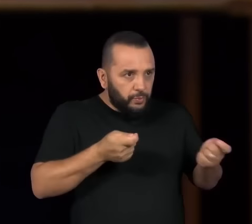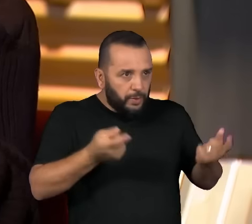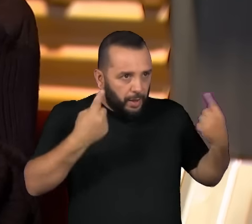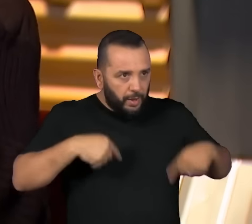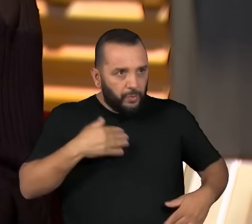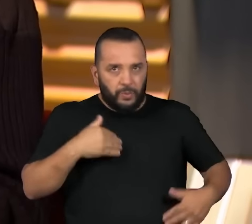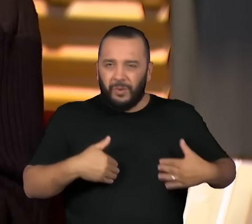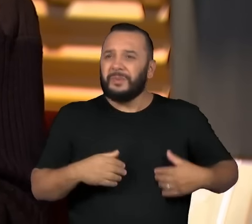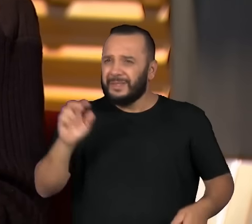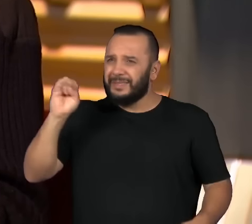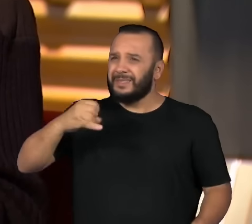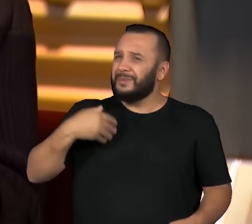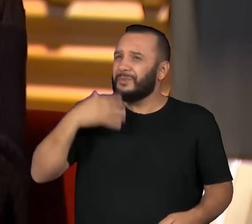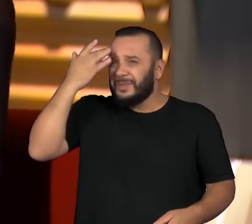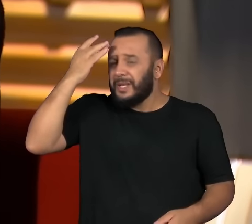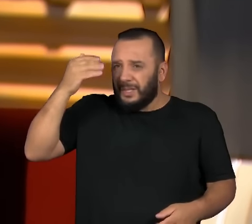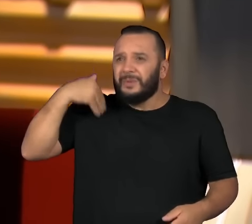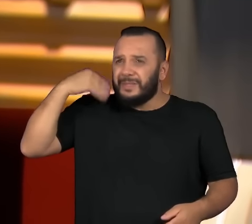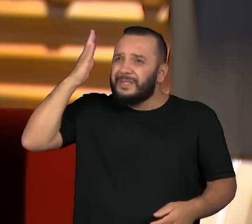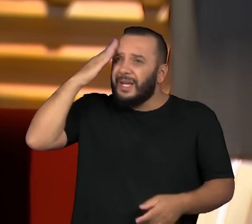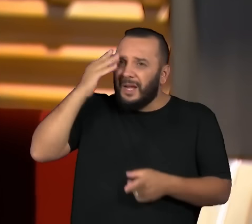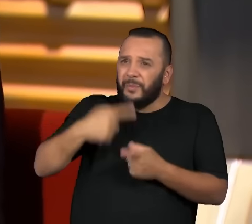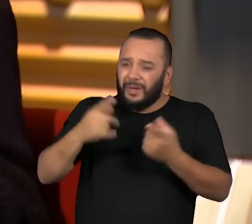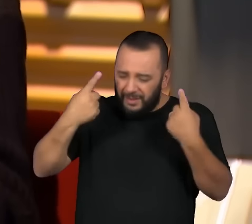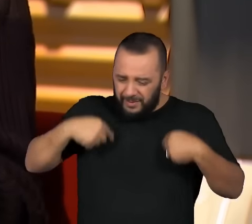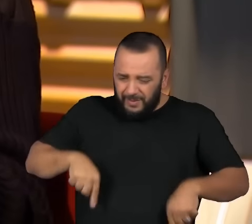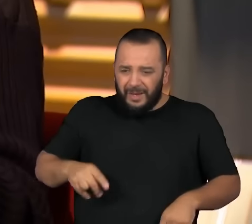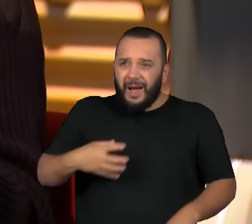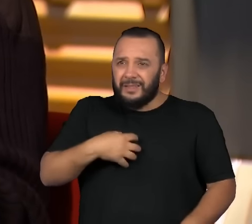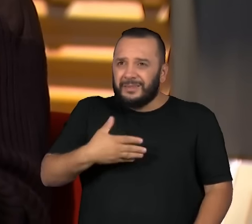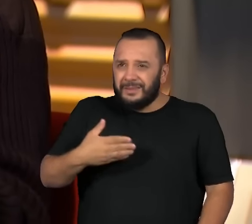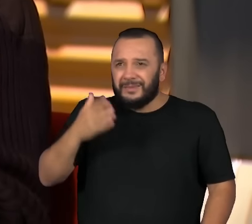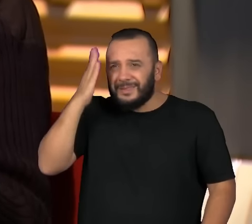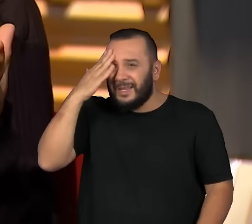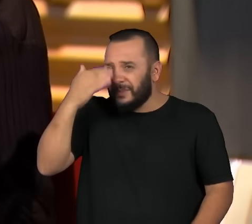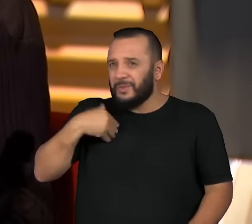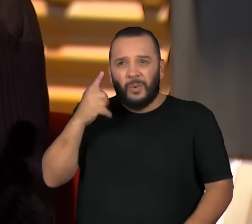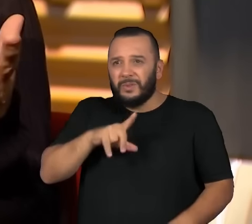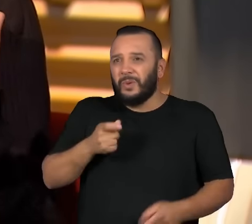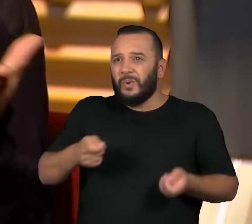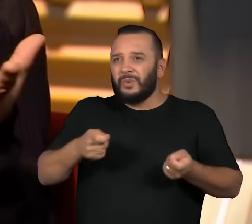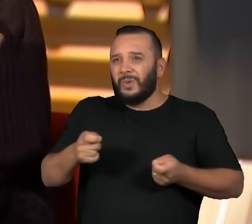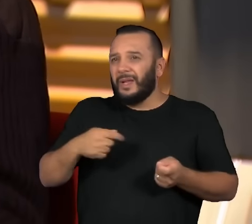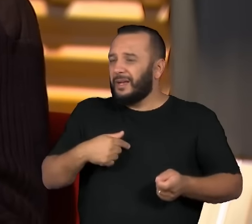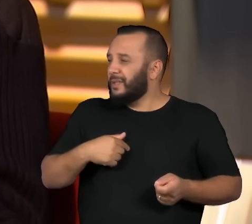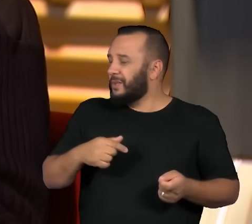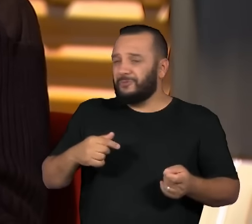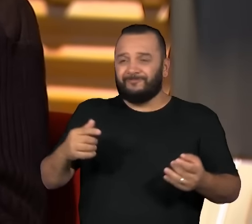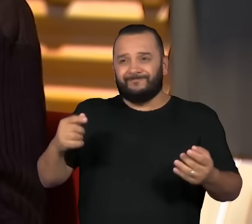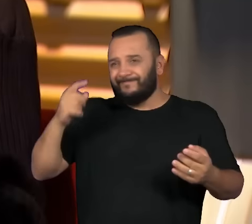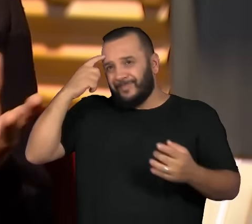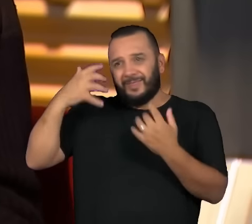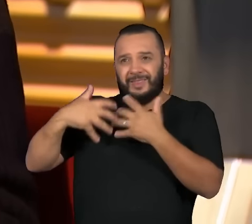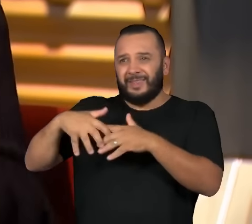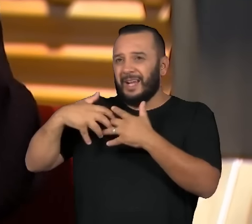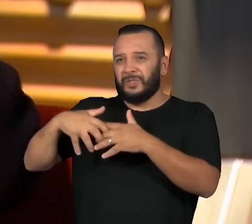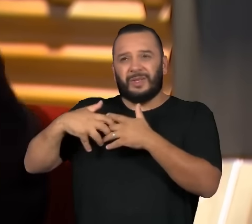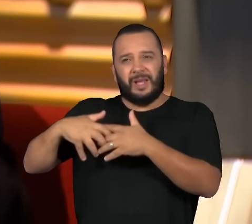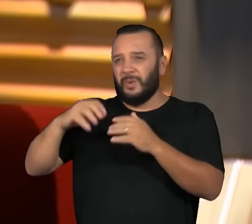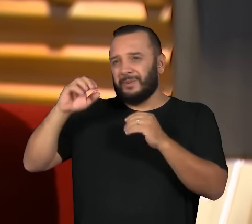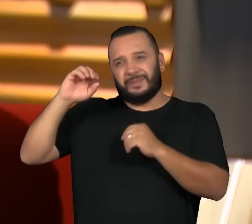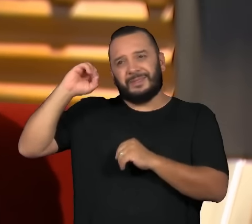Fisicamente, eu falei, caralho, eu sei porque eu tô assim, eu sei porque que tá acontecendo, mas não consigo controlar. Eu fiquei desesperado, falei, mano, a racionalidade é zero,